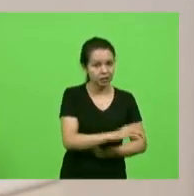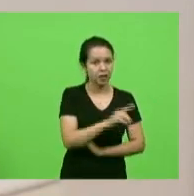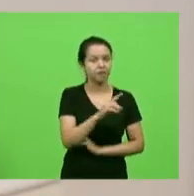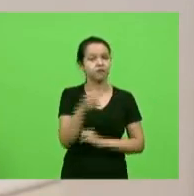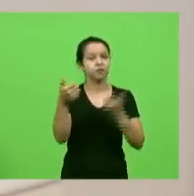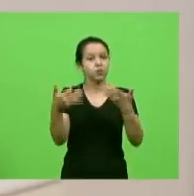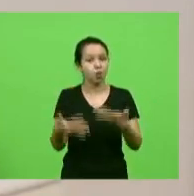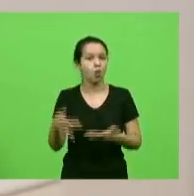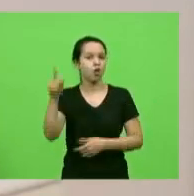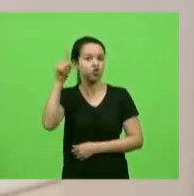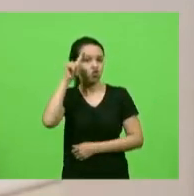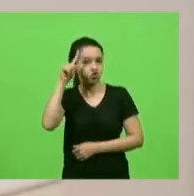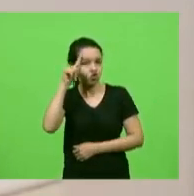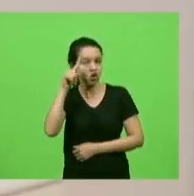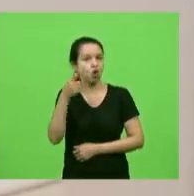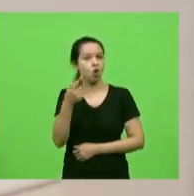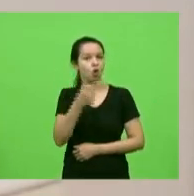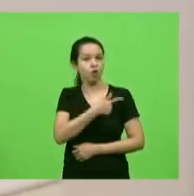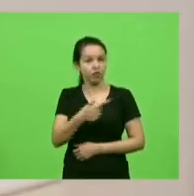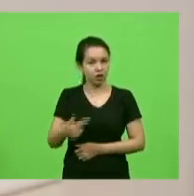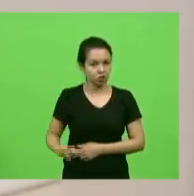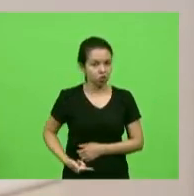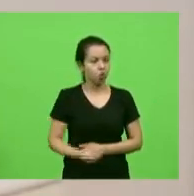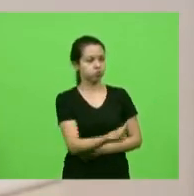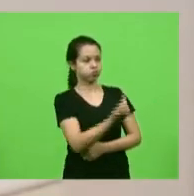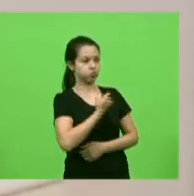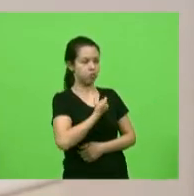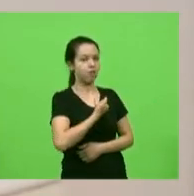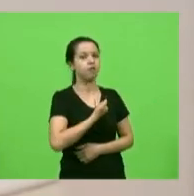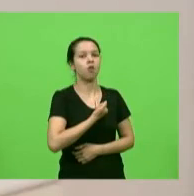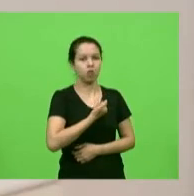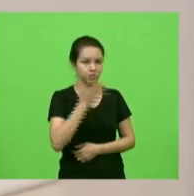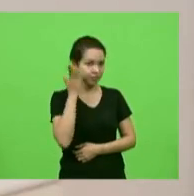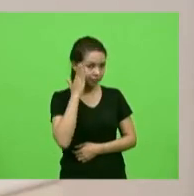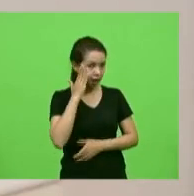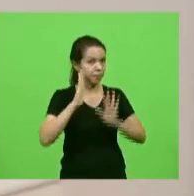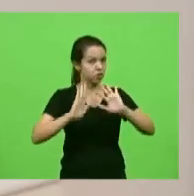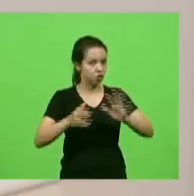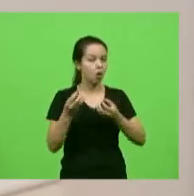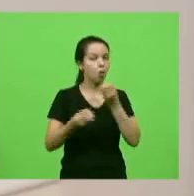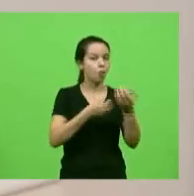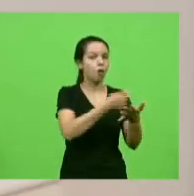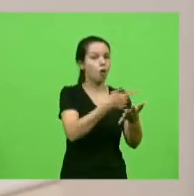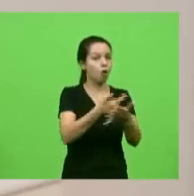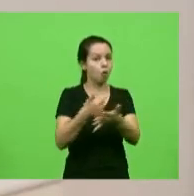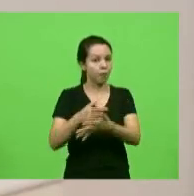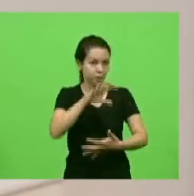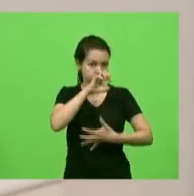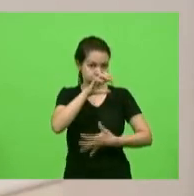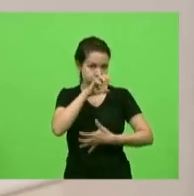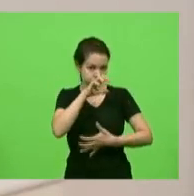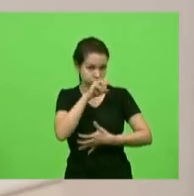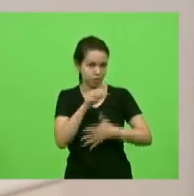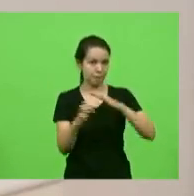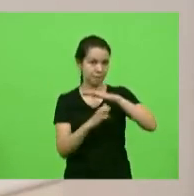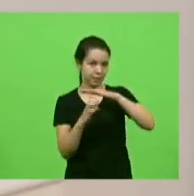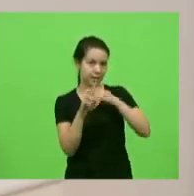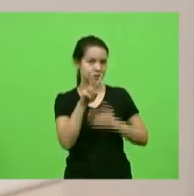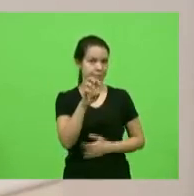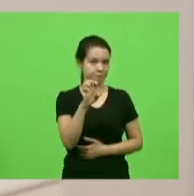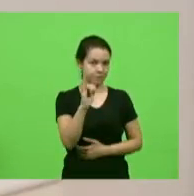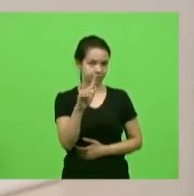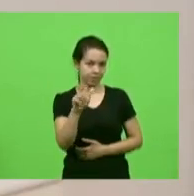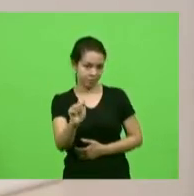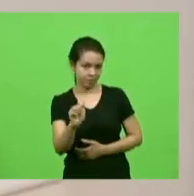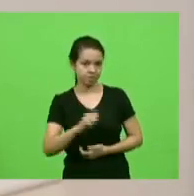excelentíssimo governador do Estado passou a ter ciência dos fatos que envolveram a aquisição dos ventiladores pulmonares da empresa Veigamed. E aqui, na